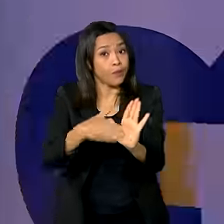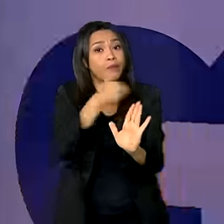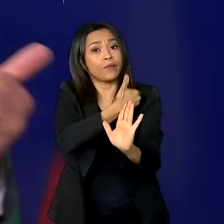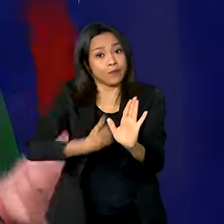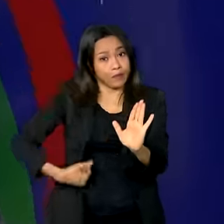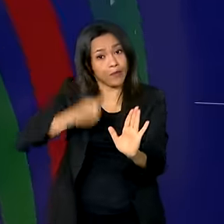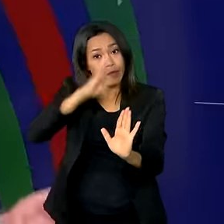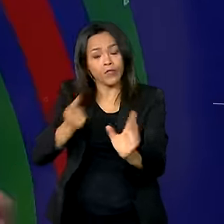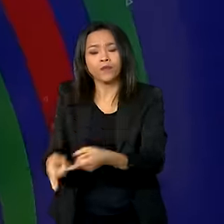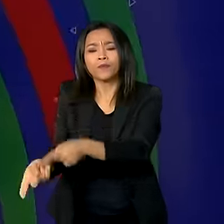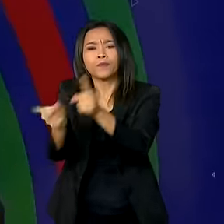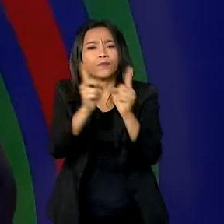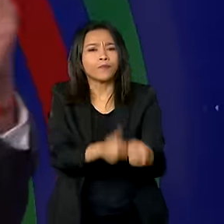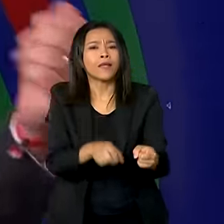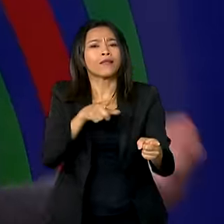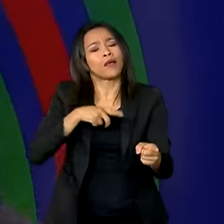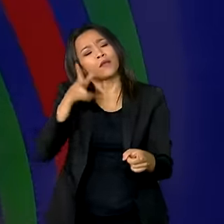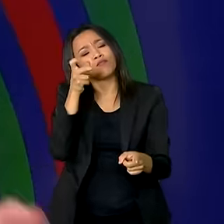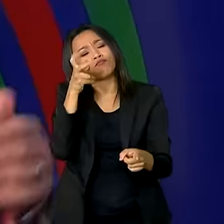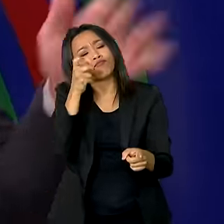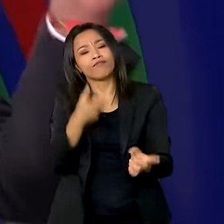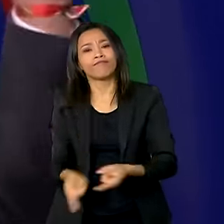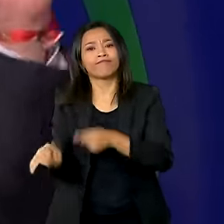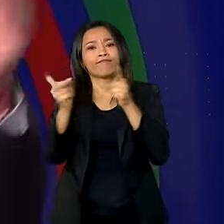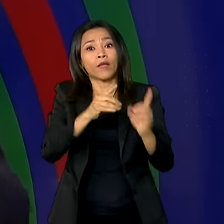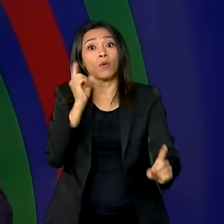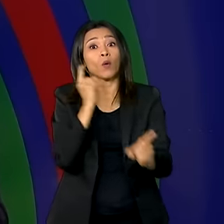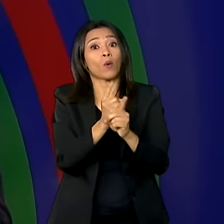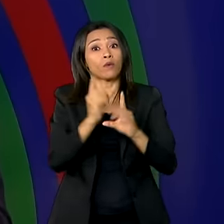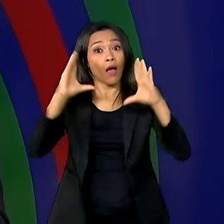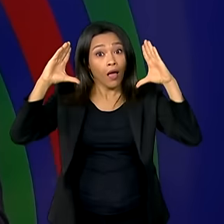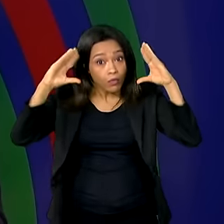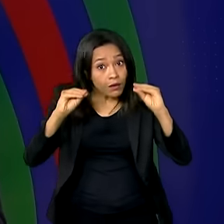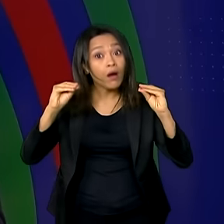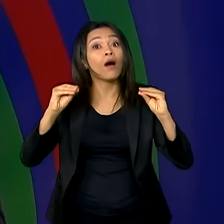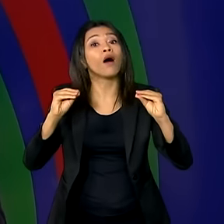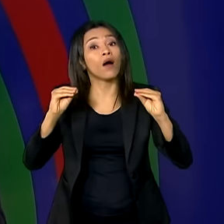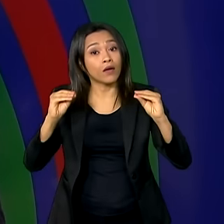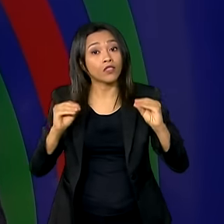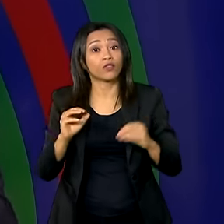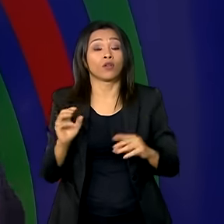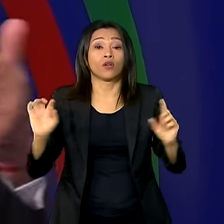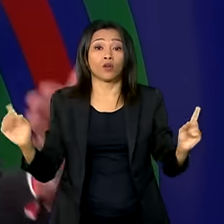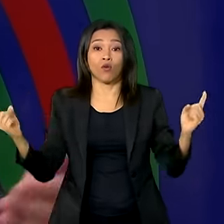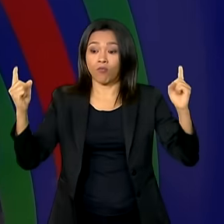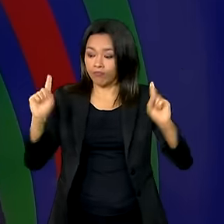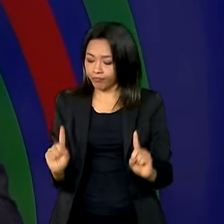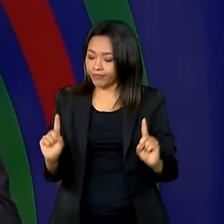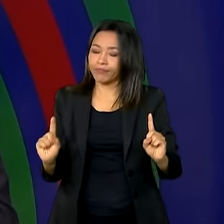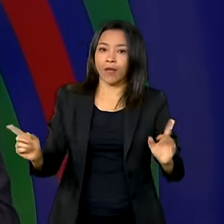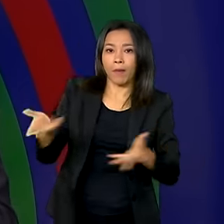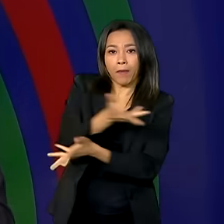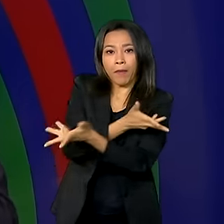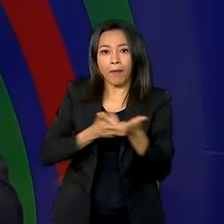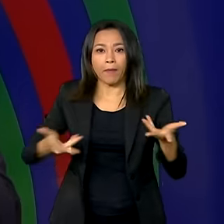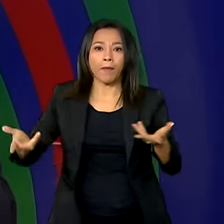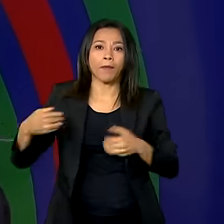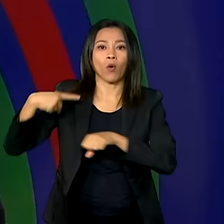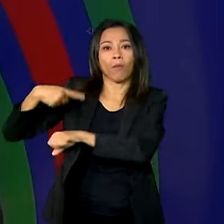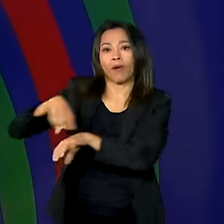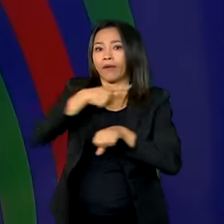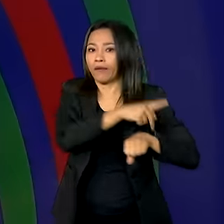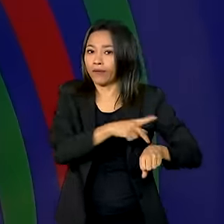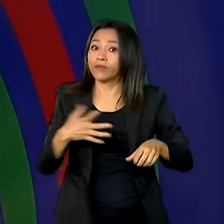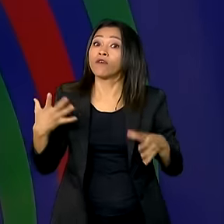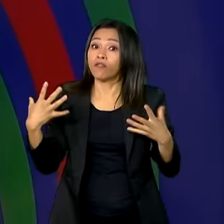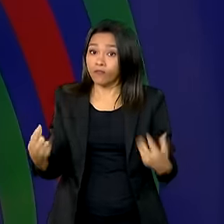brasileiro. Tem também o 20, tem encontros hoje até de noite, encontros bilaterais com 20, com as delegações do G20. Amanhã nós vamos